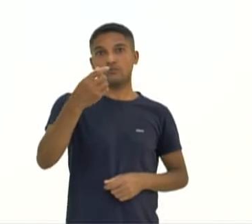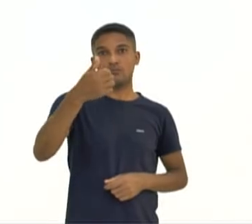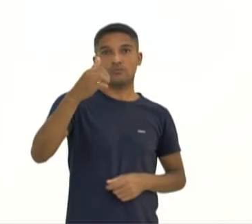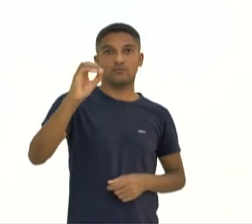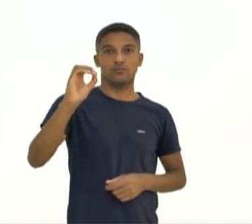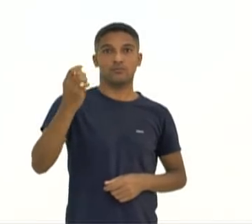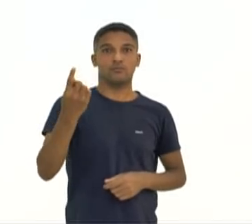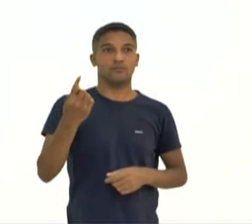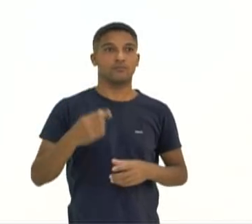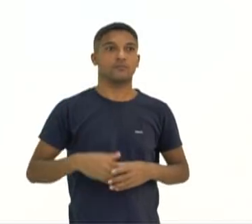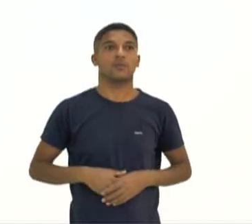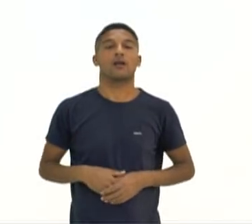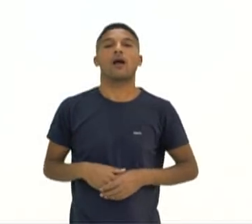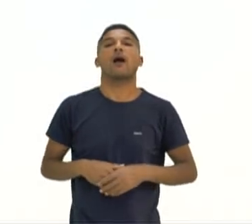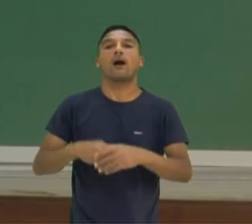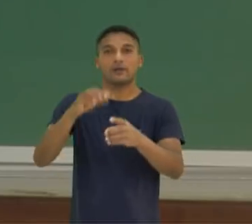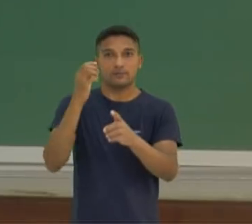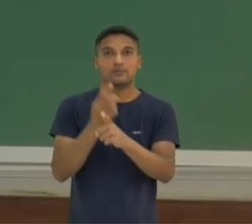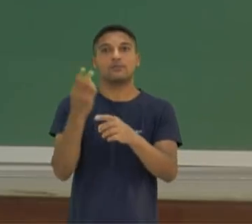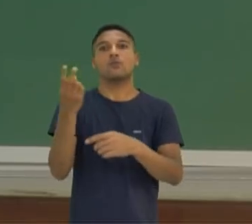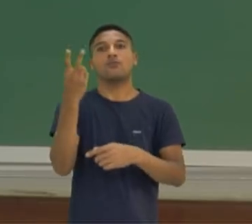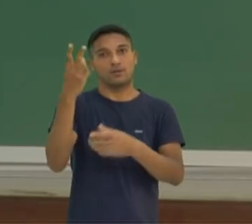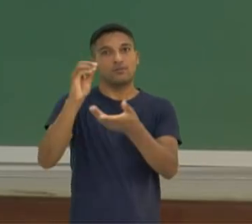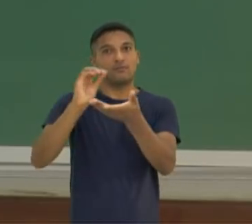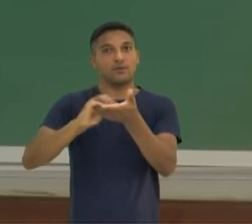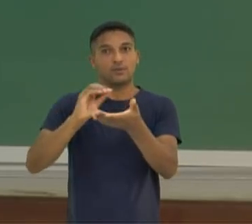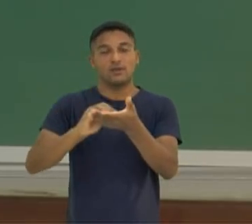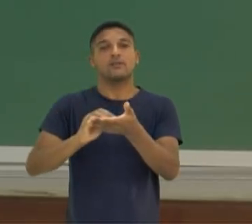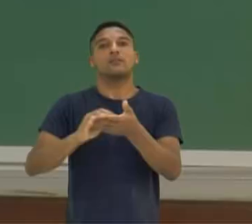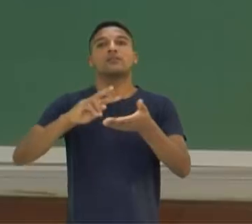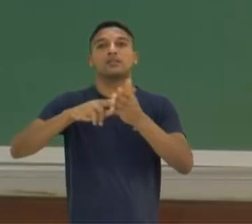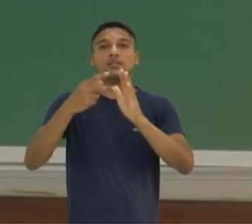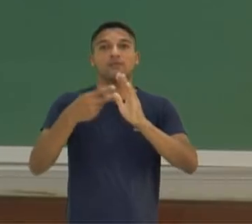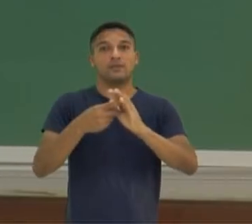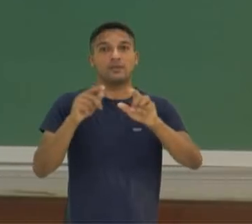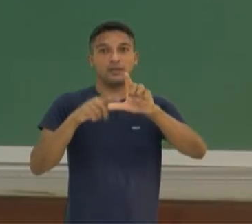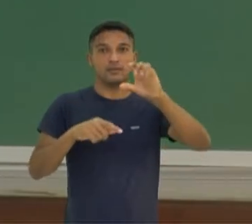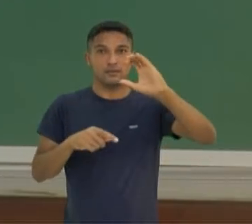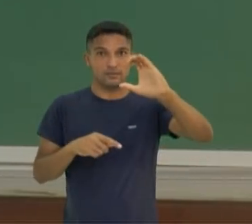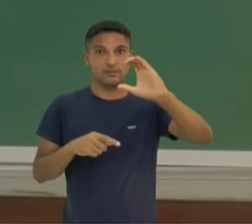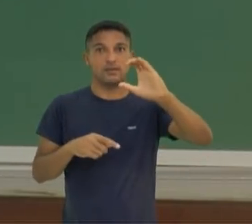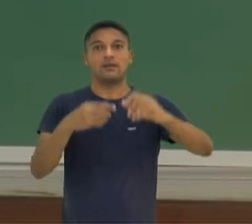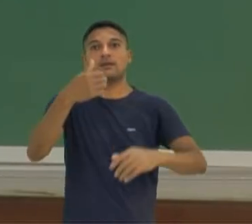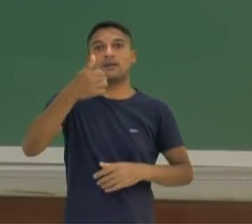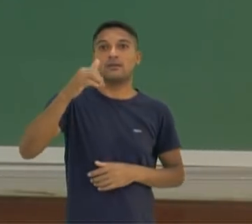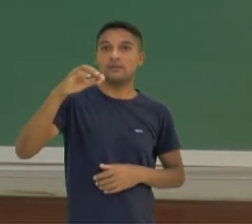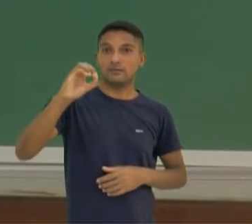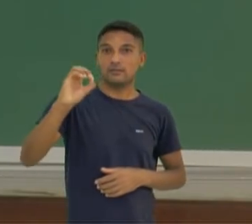é a opção da letra C. 101. Conseguiram fazer esse desafio?